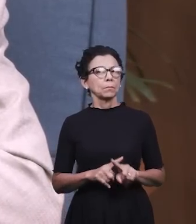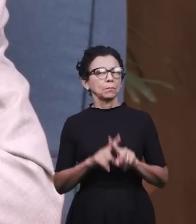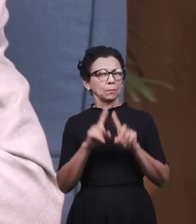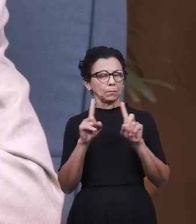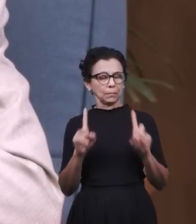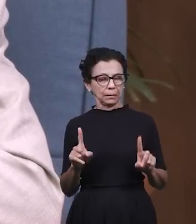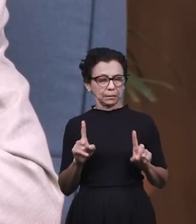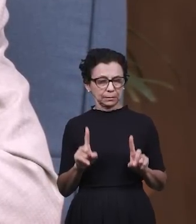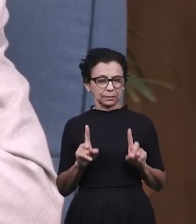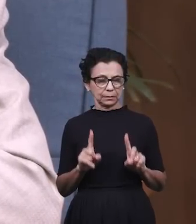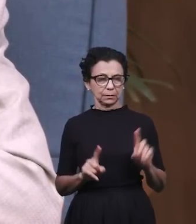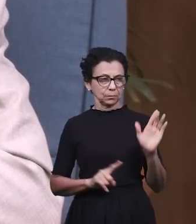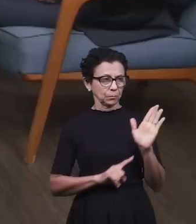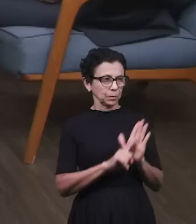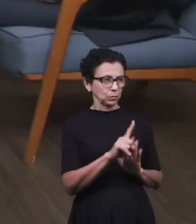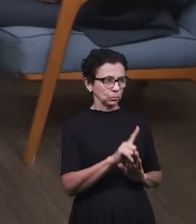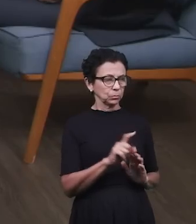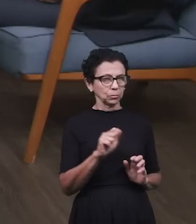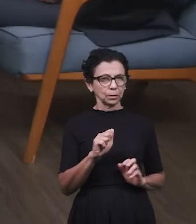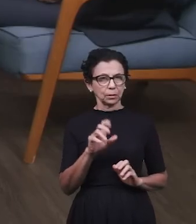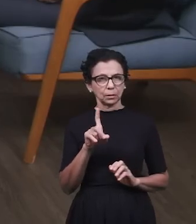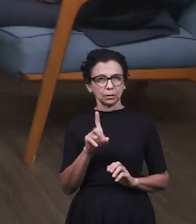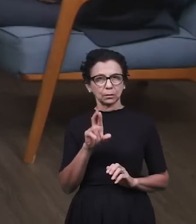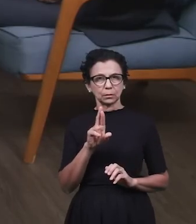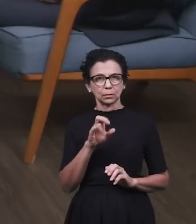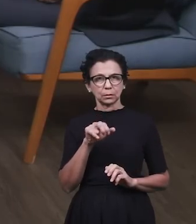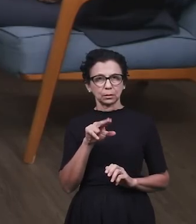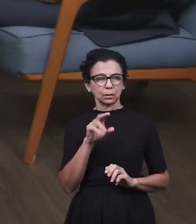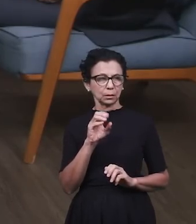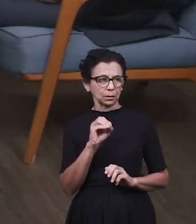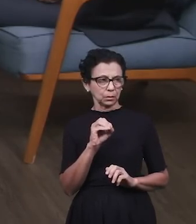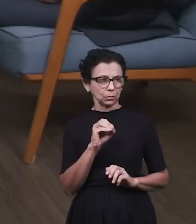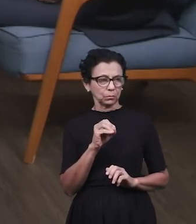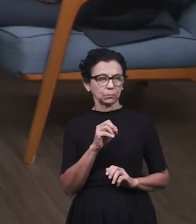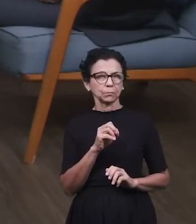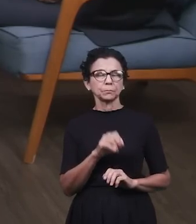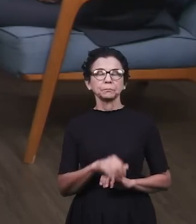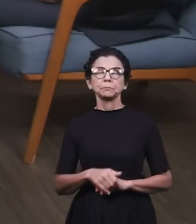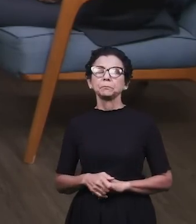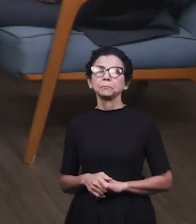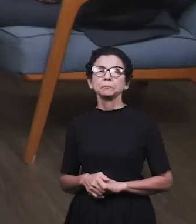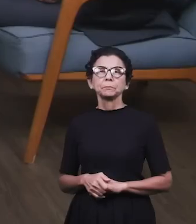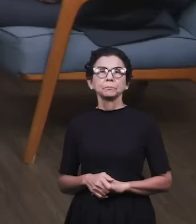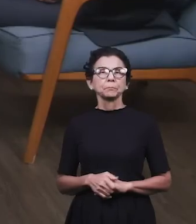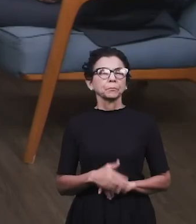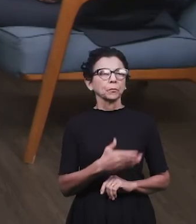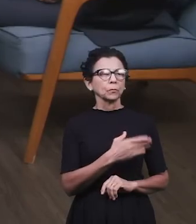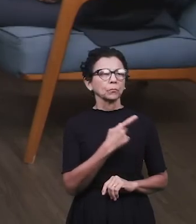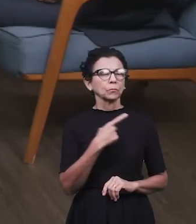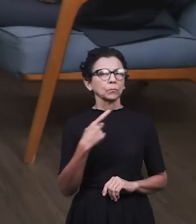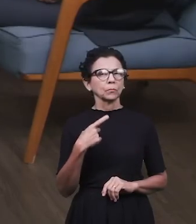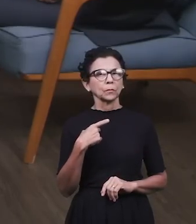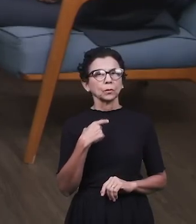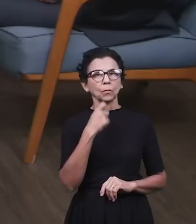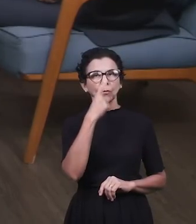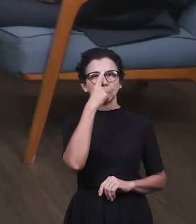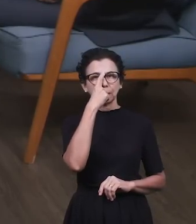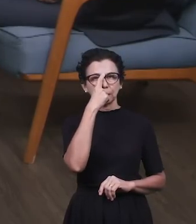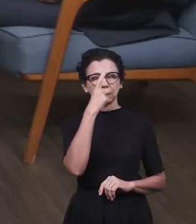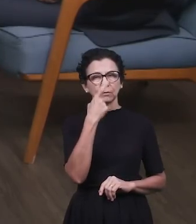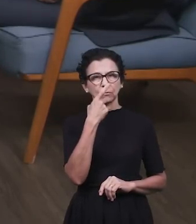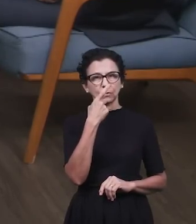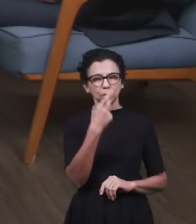e aqui eu pergunto a você, Adriano, nessa história, nesse projeto que Daniel abordou aqui, da